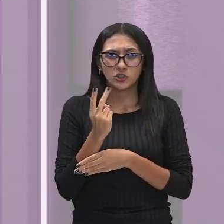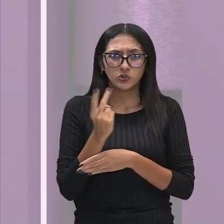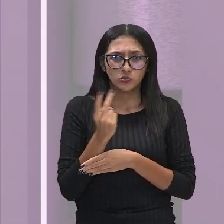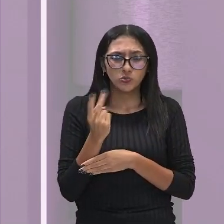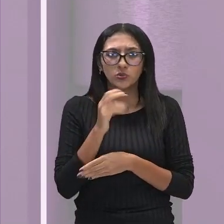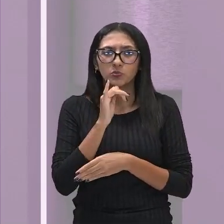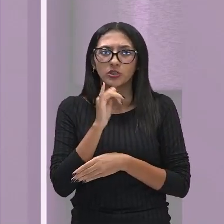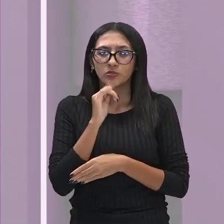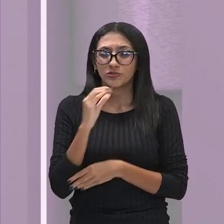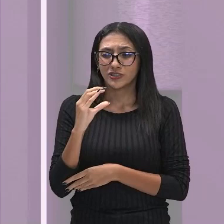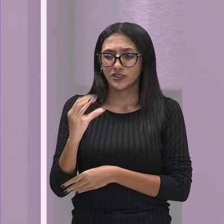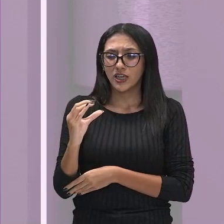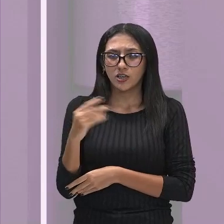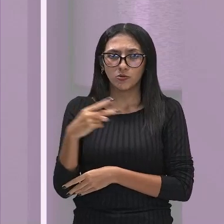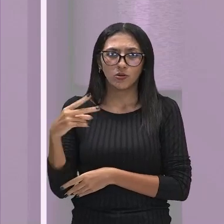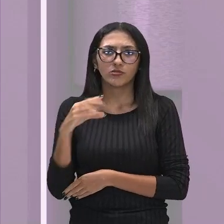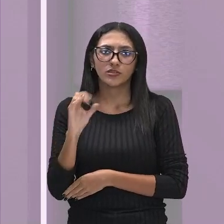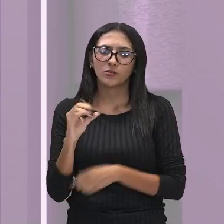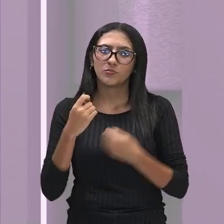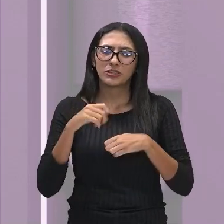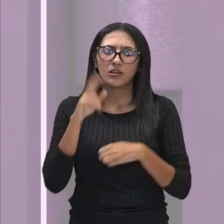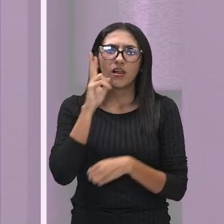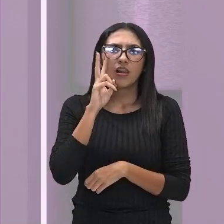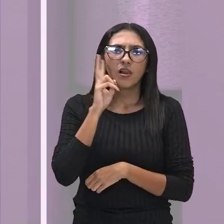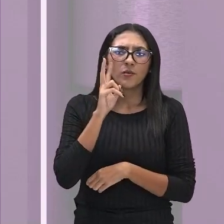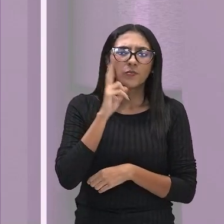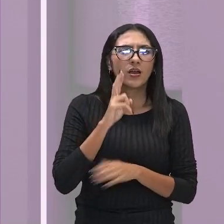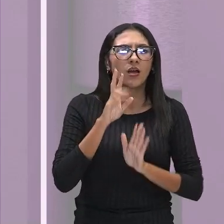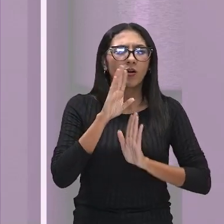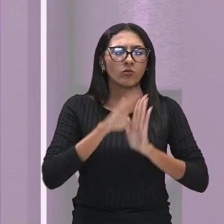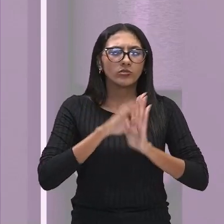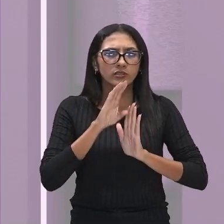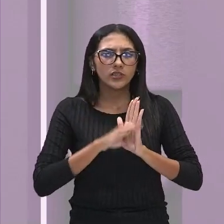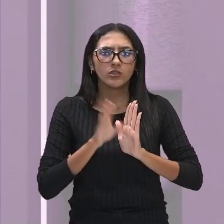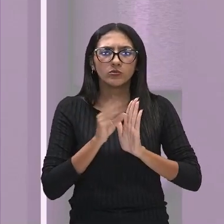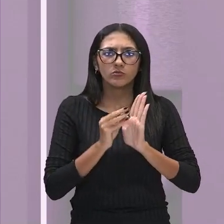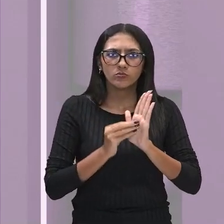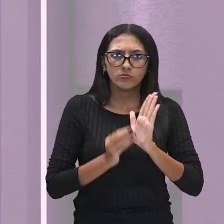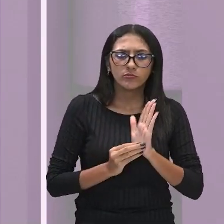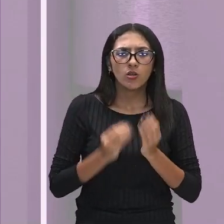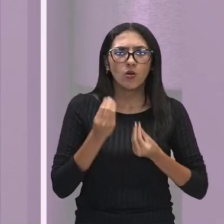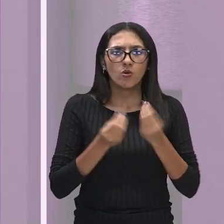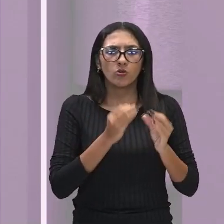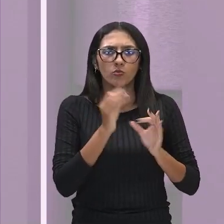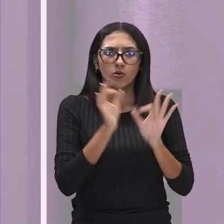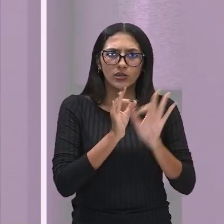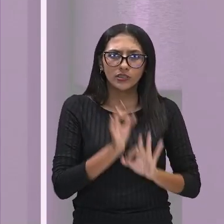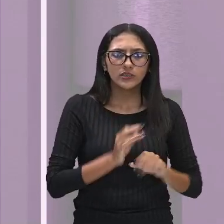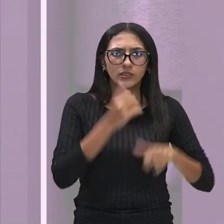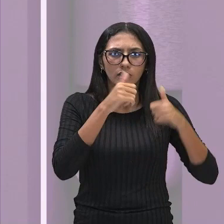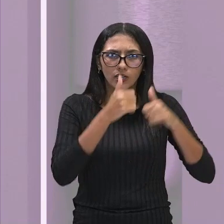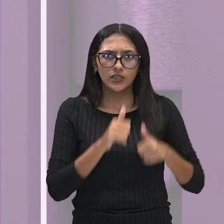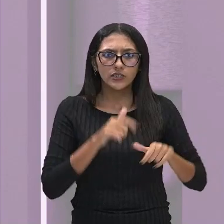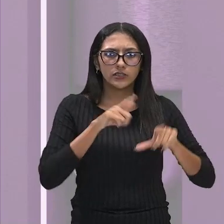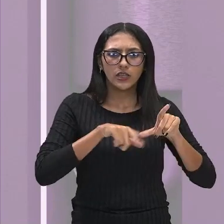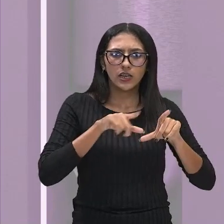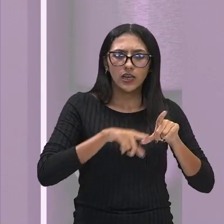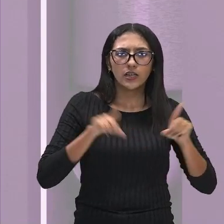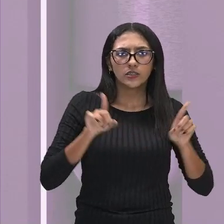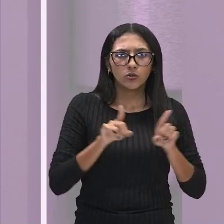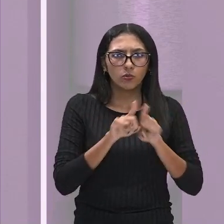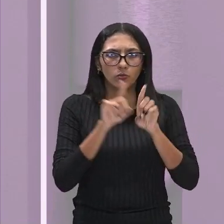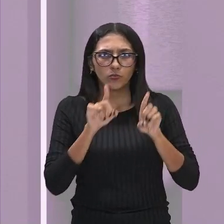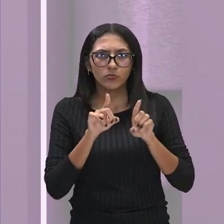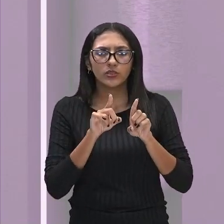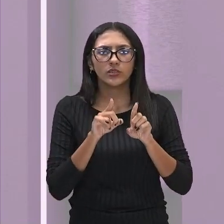igual a zero, você precisa retomar ali o estudo de fator comum, fatoração, vir analisando ali a multiplicação quando o resultado